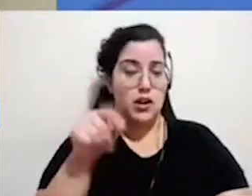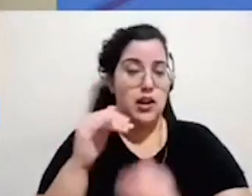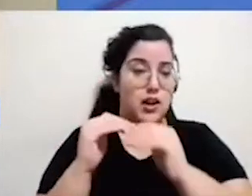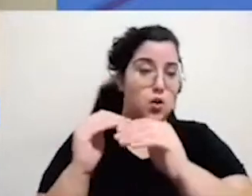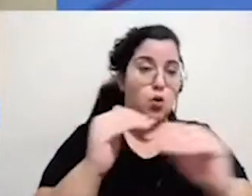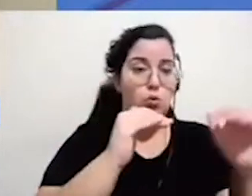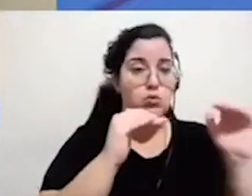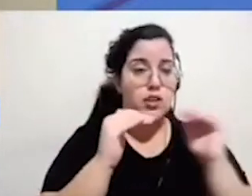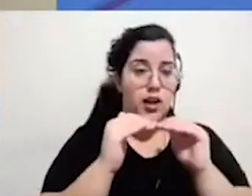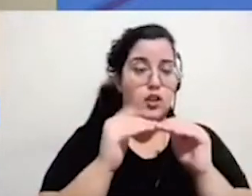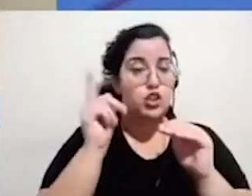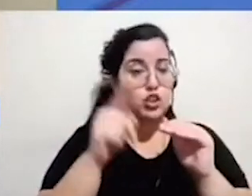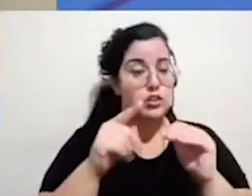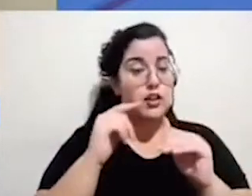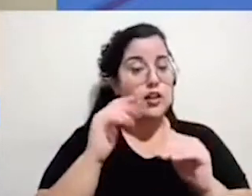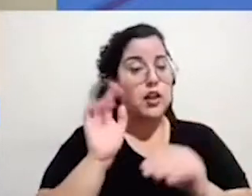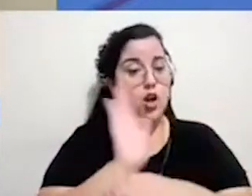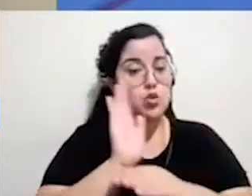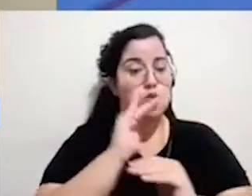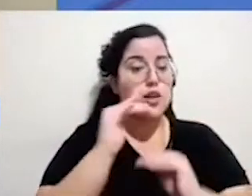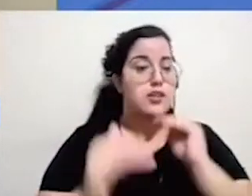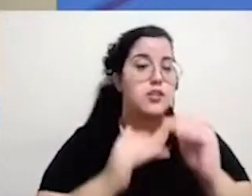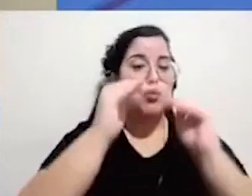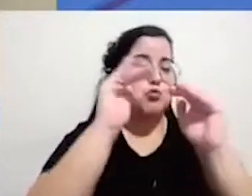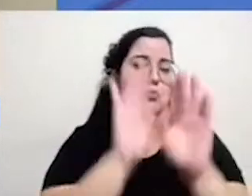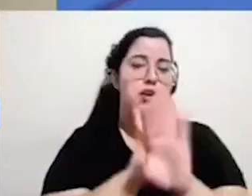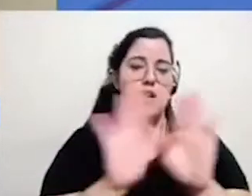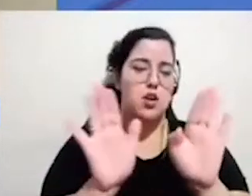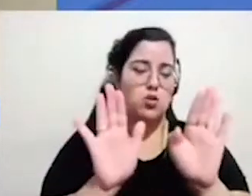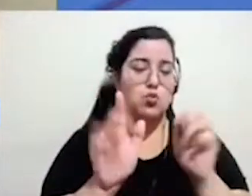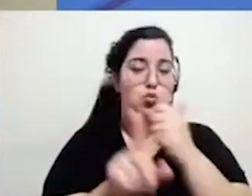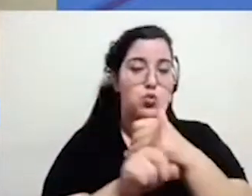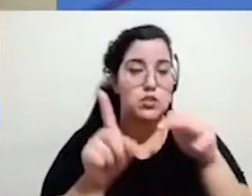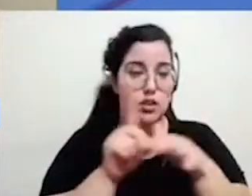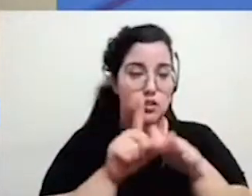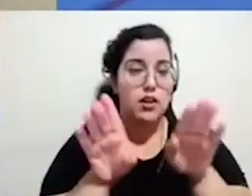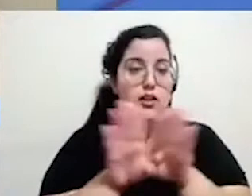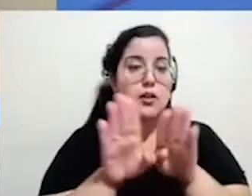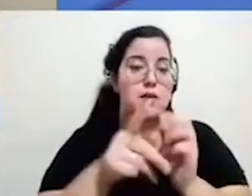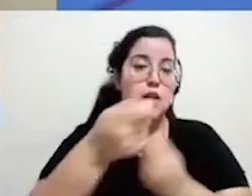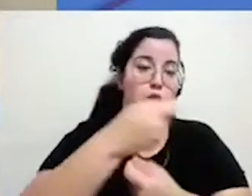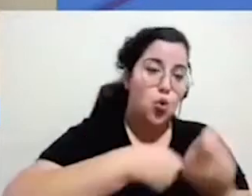uma pauta de desenvolvimento social e econômico. Quer